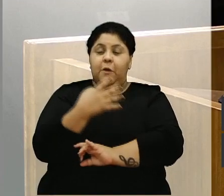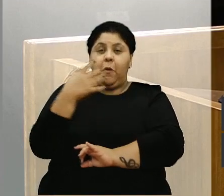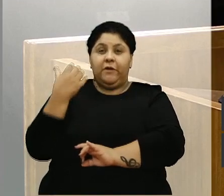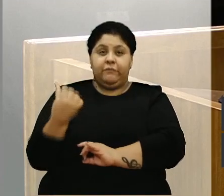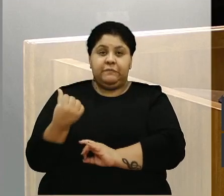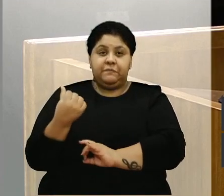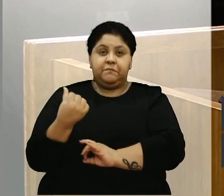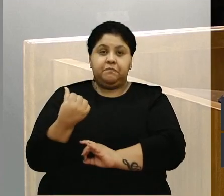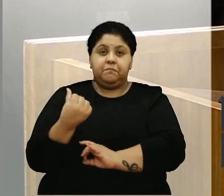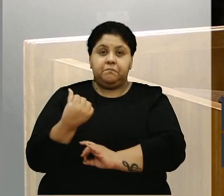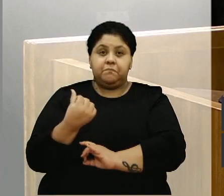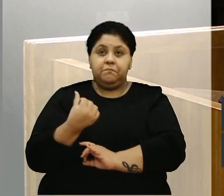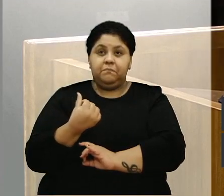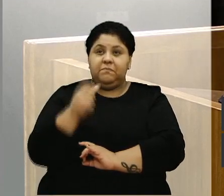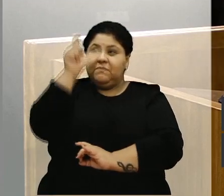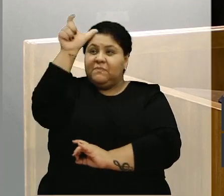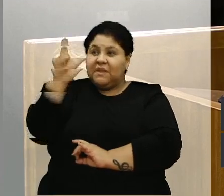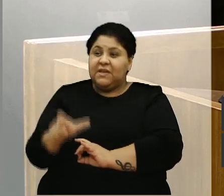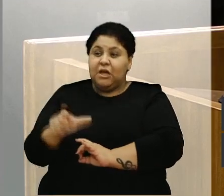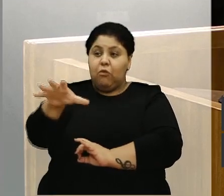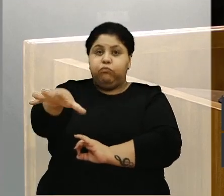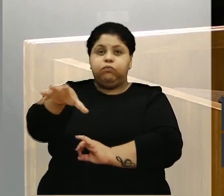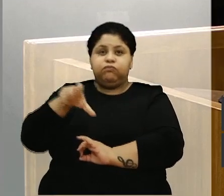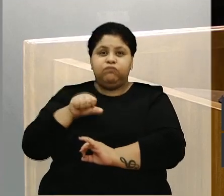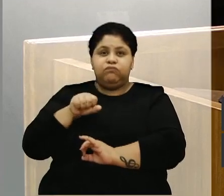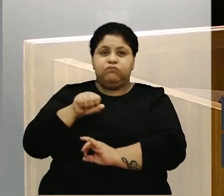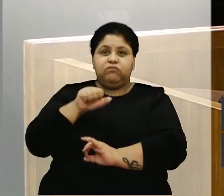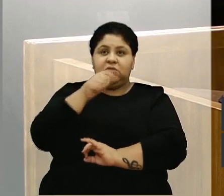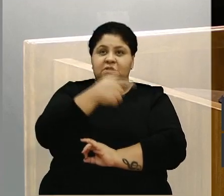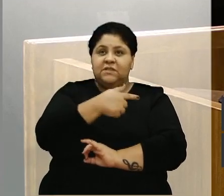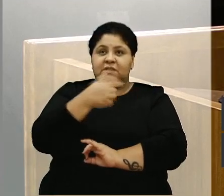446. Pessoas resgatadas,